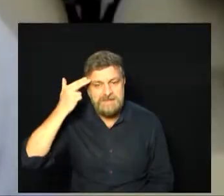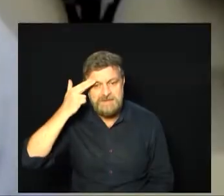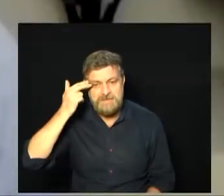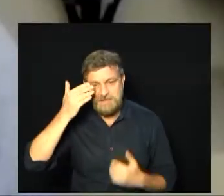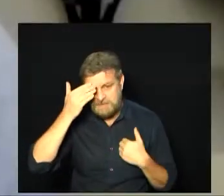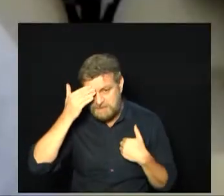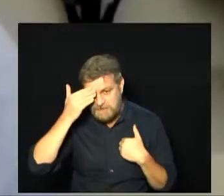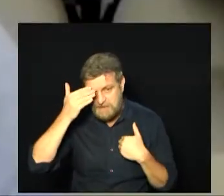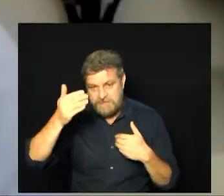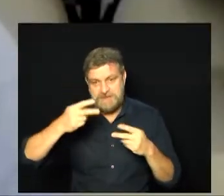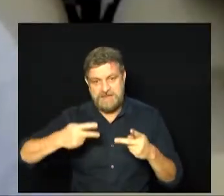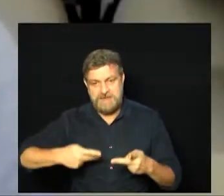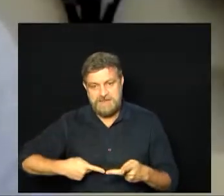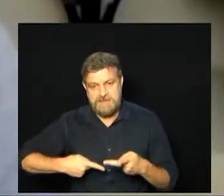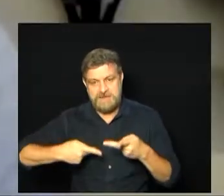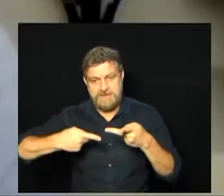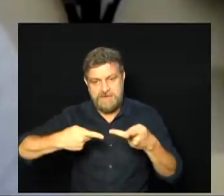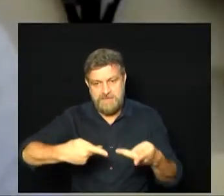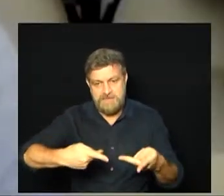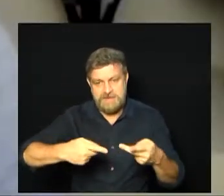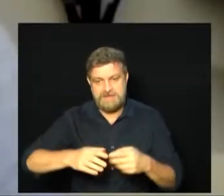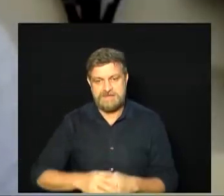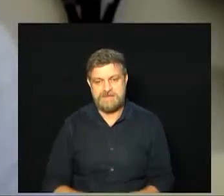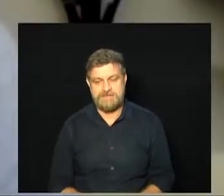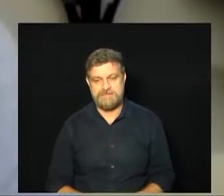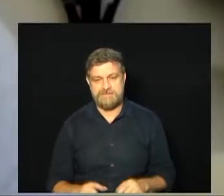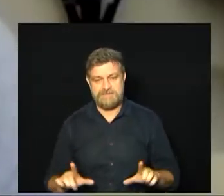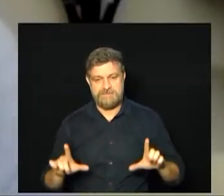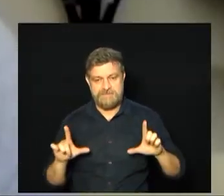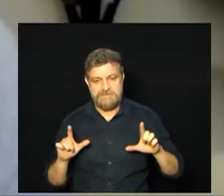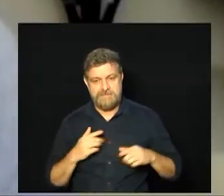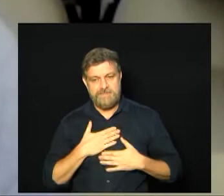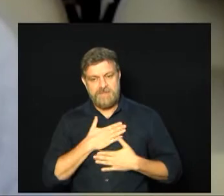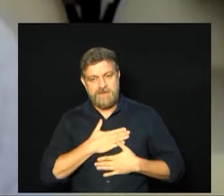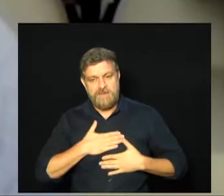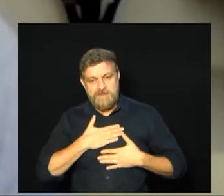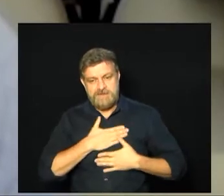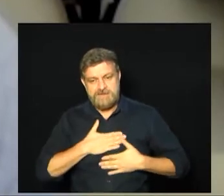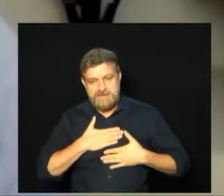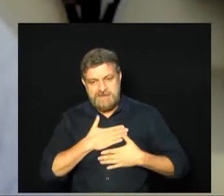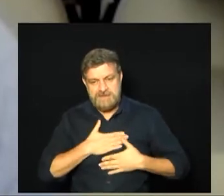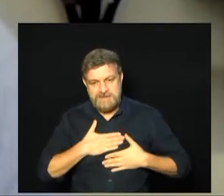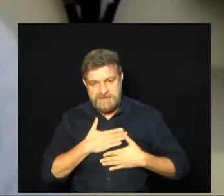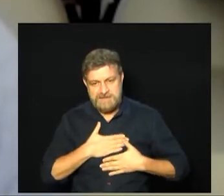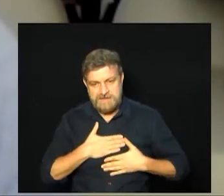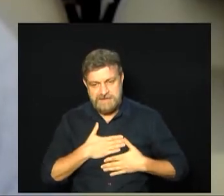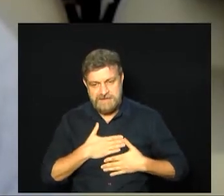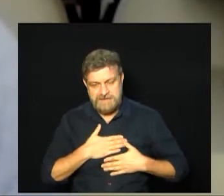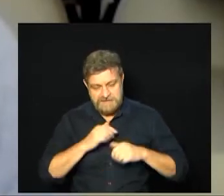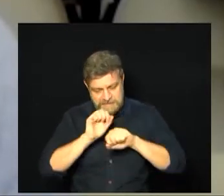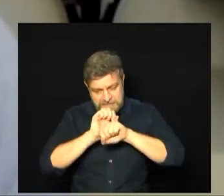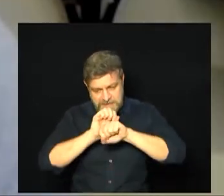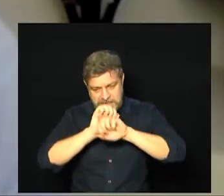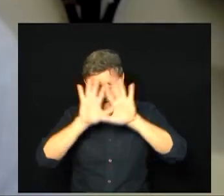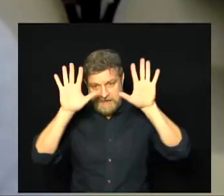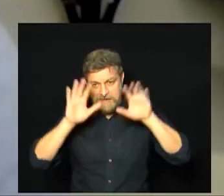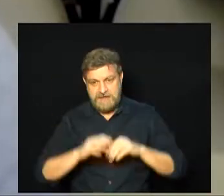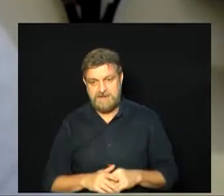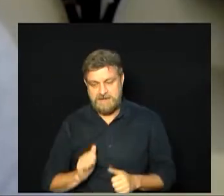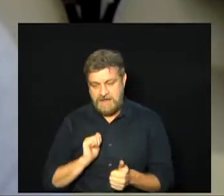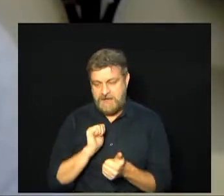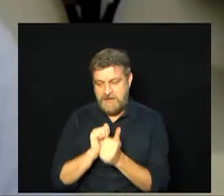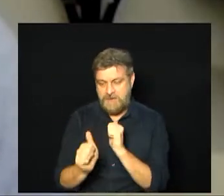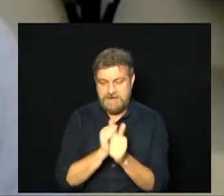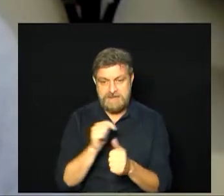obrigado pelo convite. Primeiramente, gostaria de deixar bem claro que o esporte